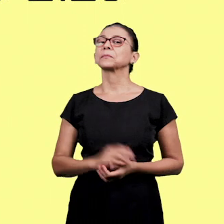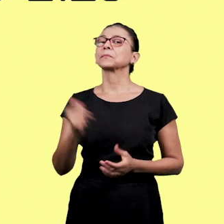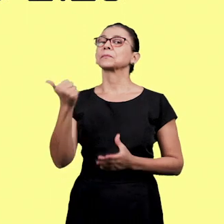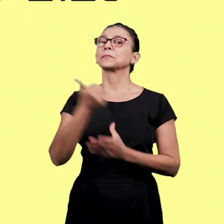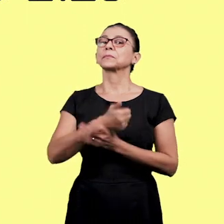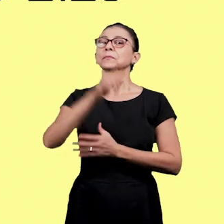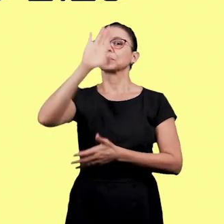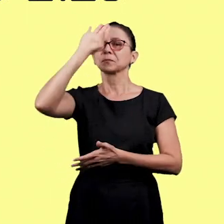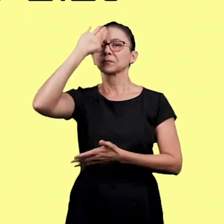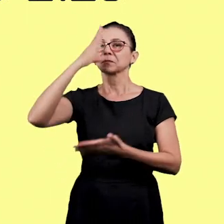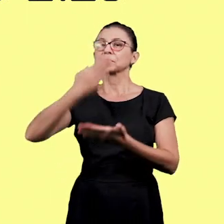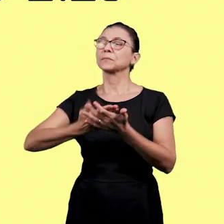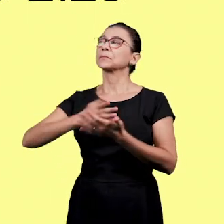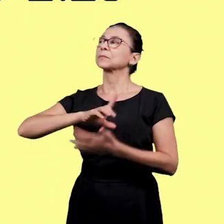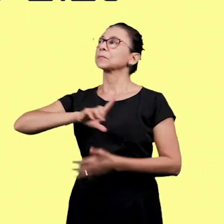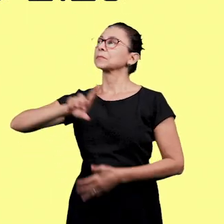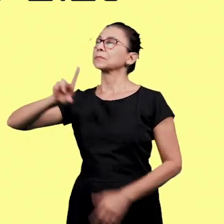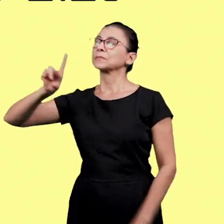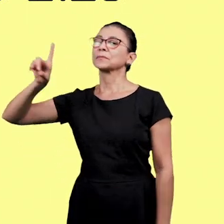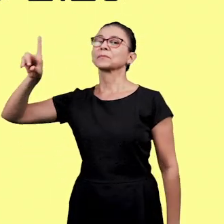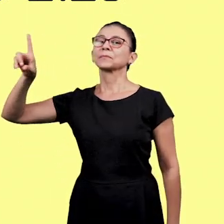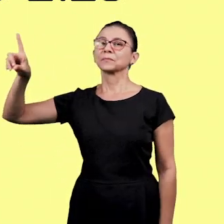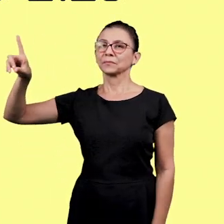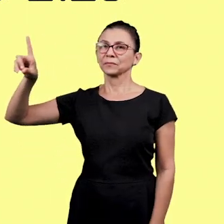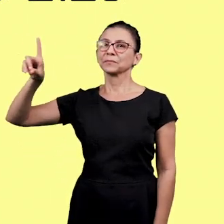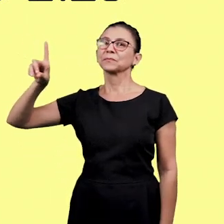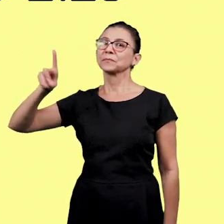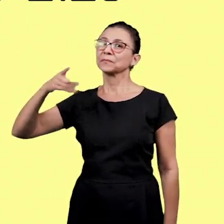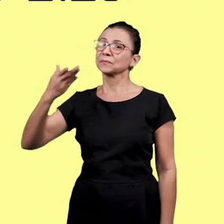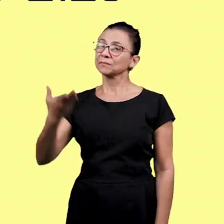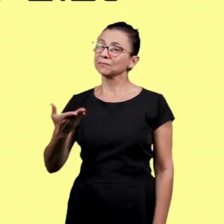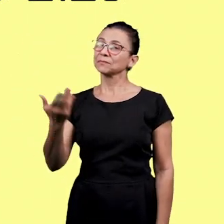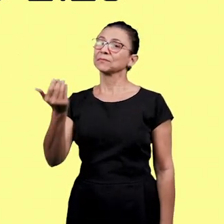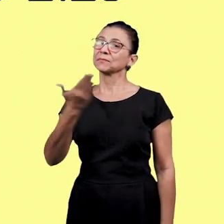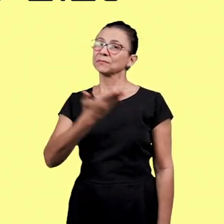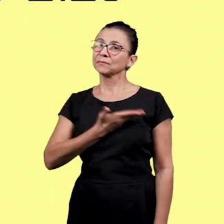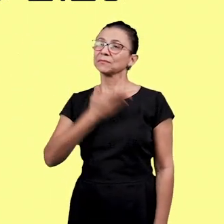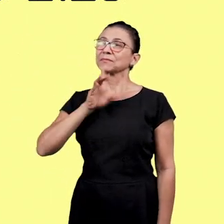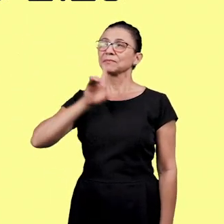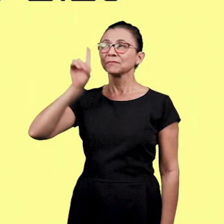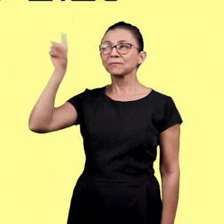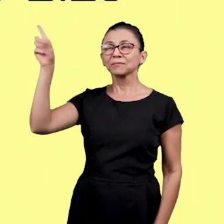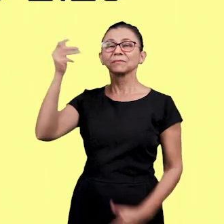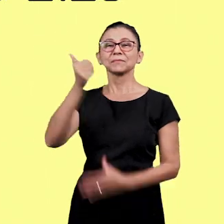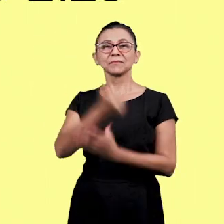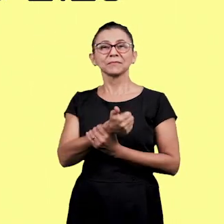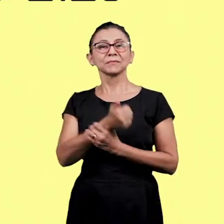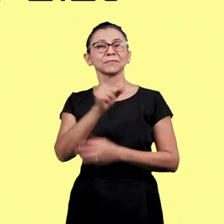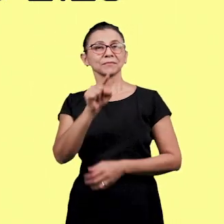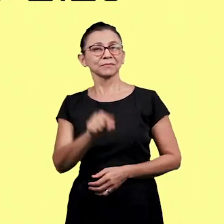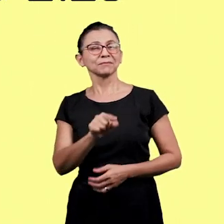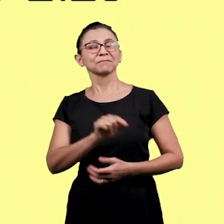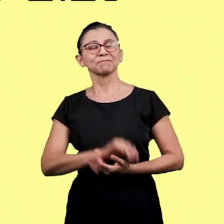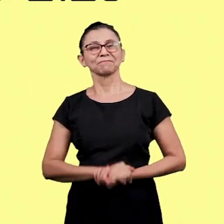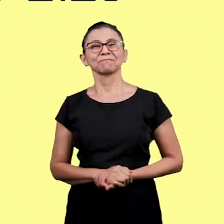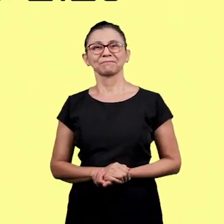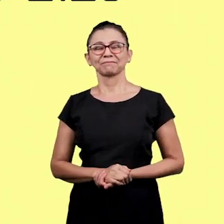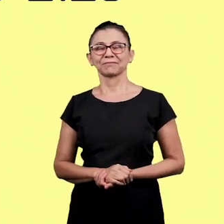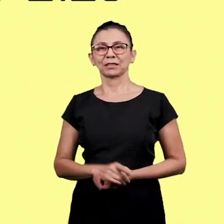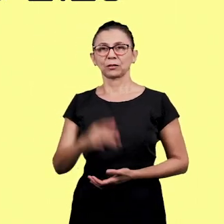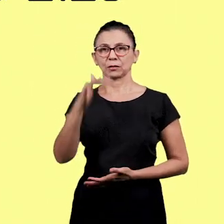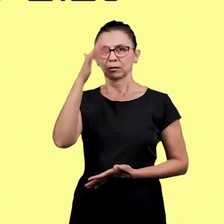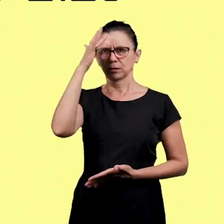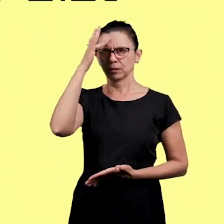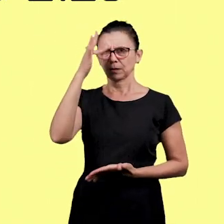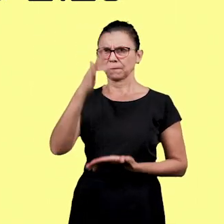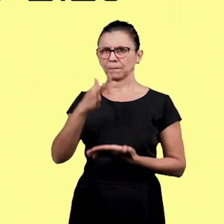creu Abraão em Deus e foi chamado amigo de Deus." Quando nós recebemos